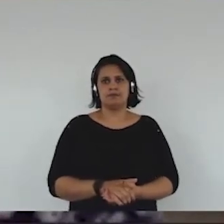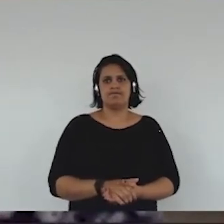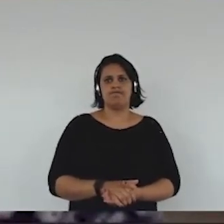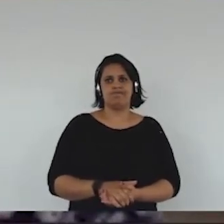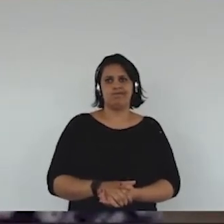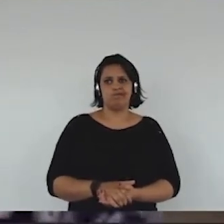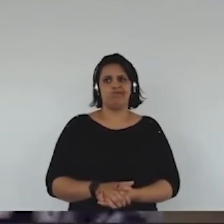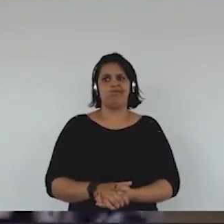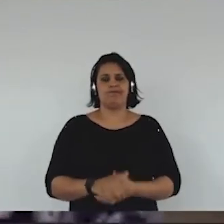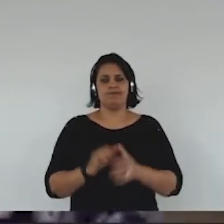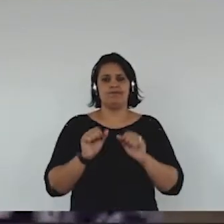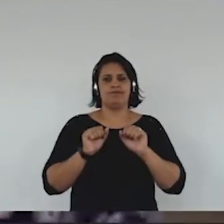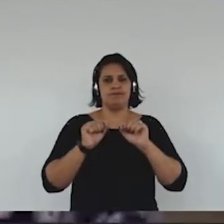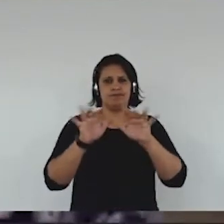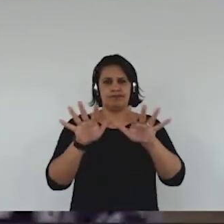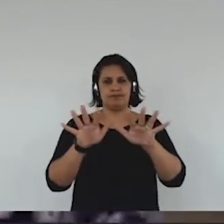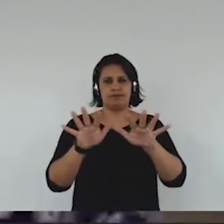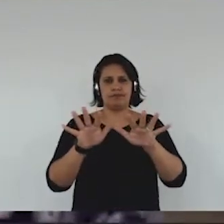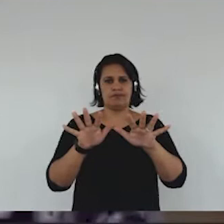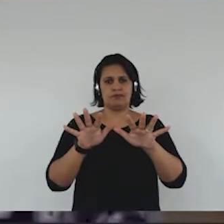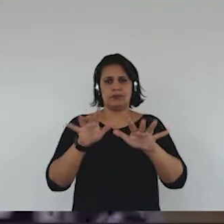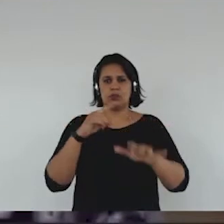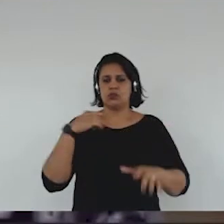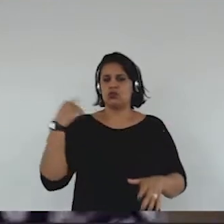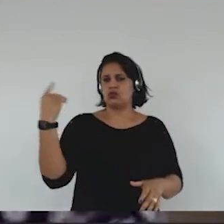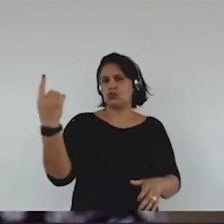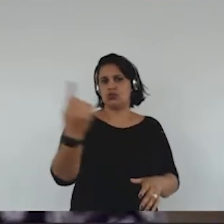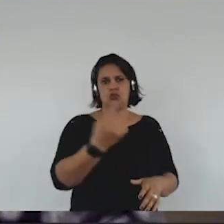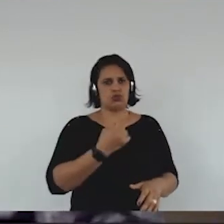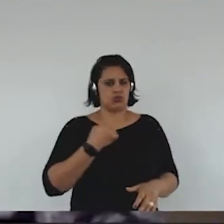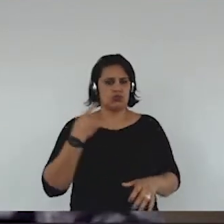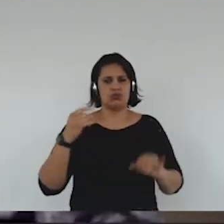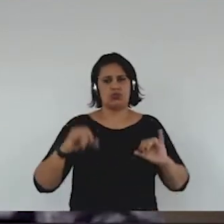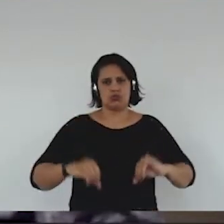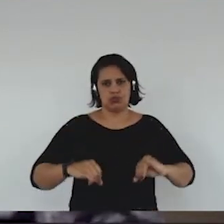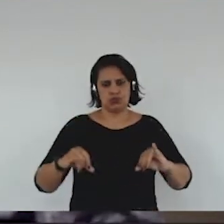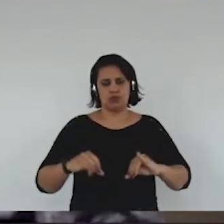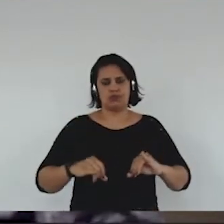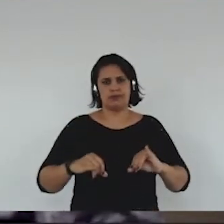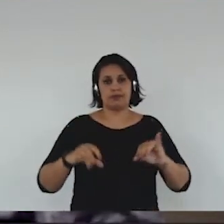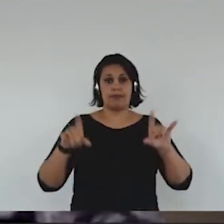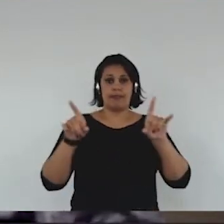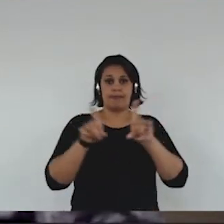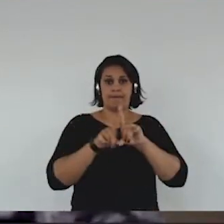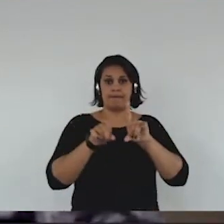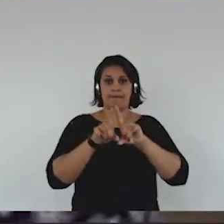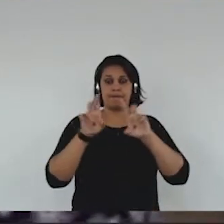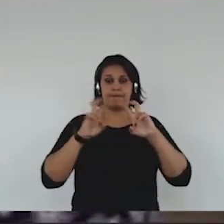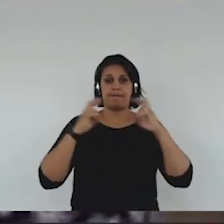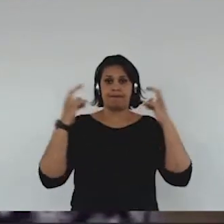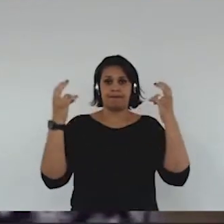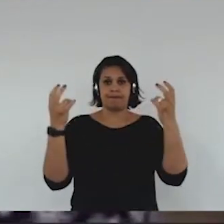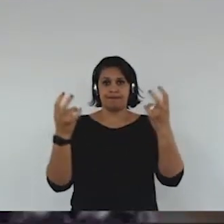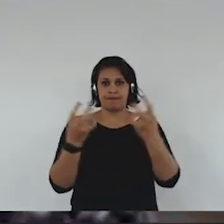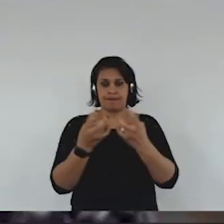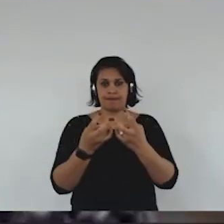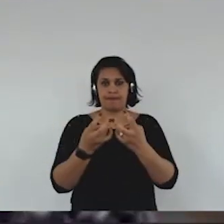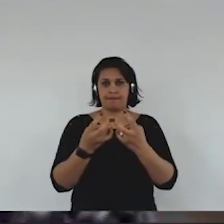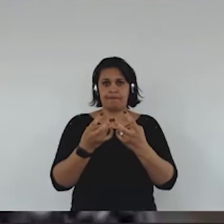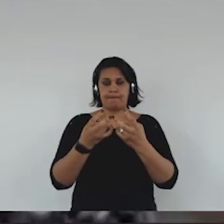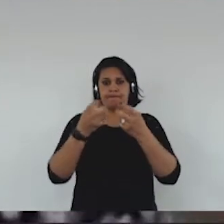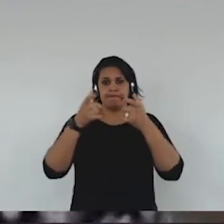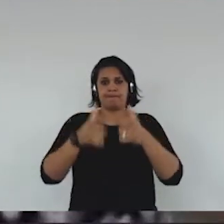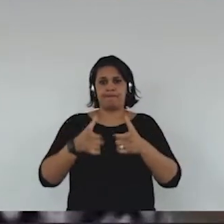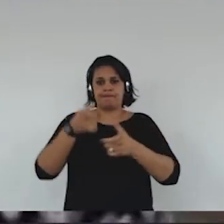pandemia atingiu a todos e atingiu as câmaras arbitrais. É importante